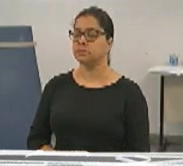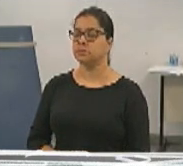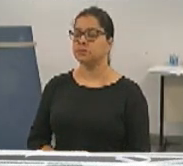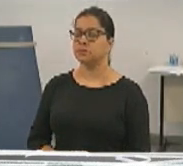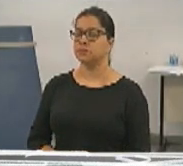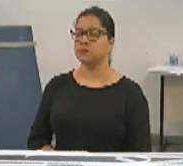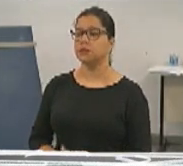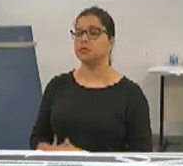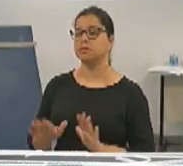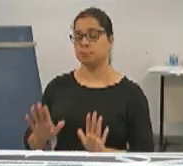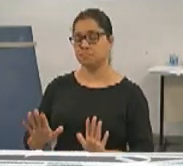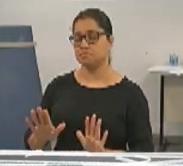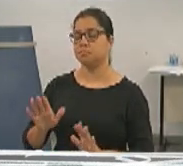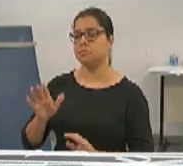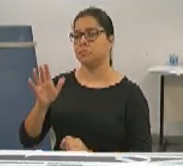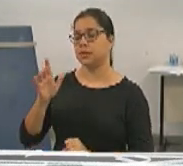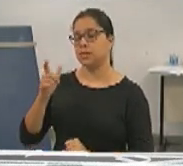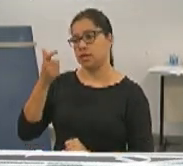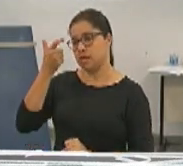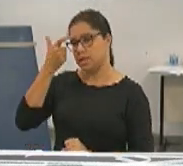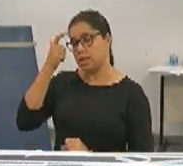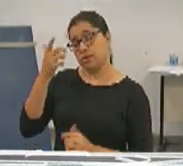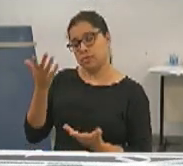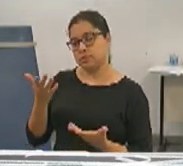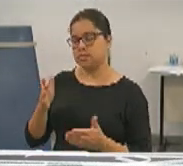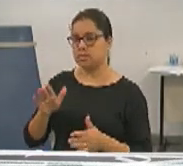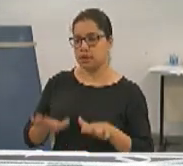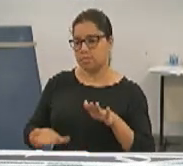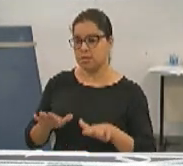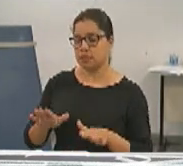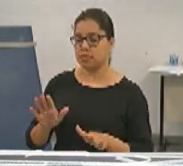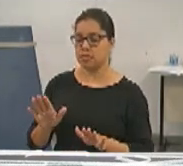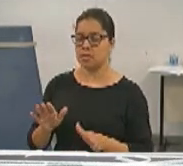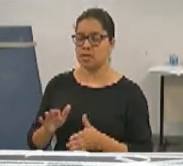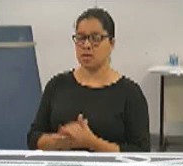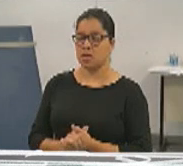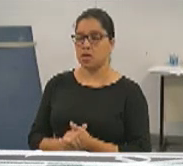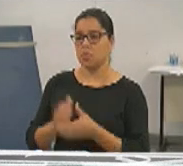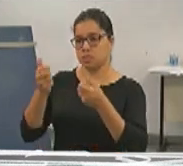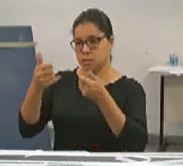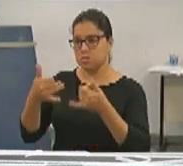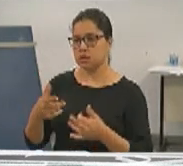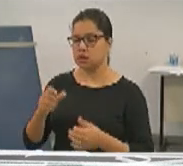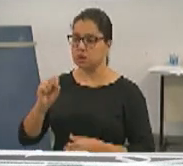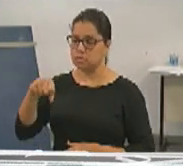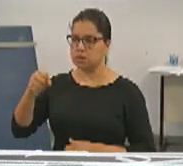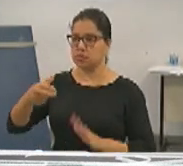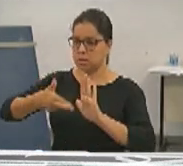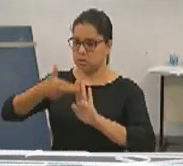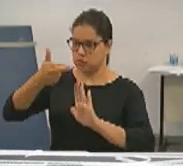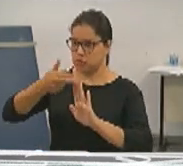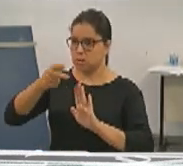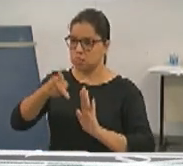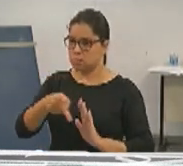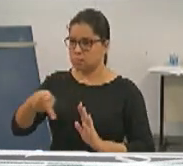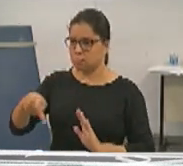Talvez, realmente, fui eu que dei o voto de Minerva contra a resolução que o professor Nelson colocou pela Pró-Reitoria de Pós-Graduação